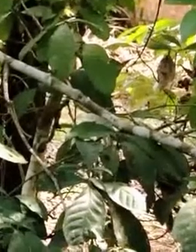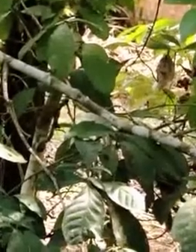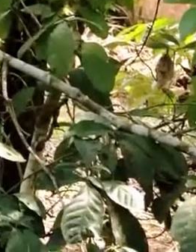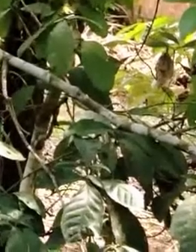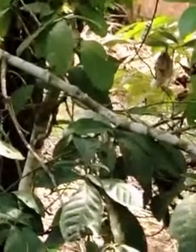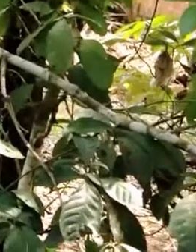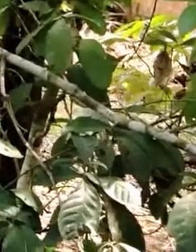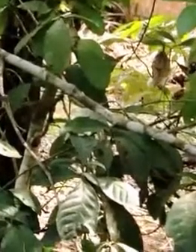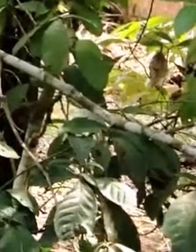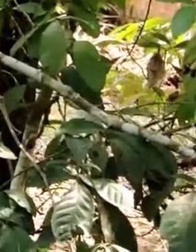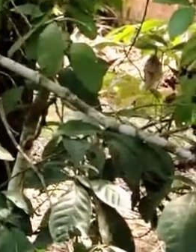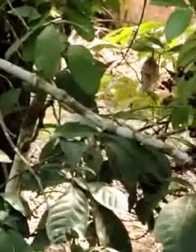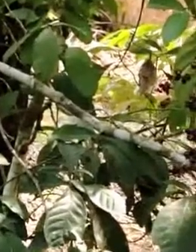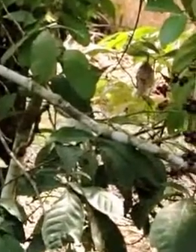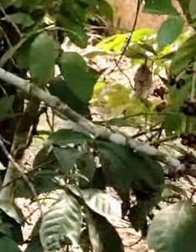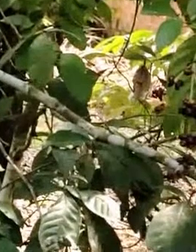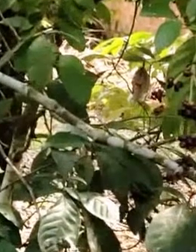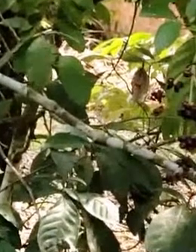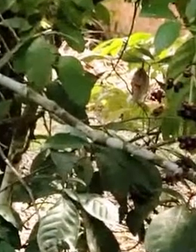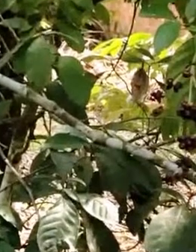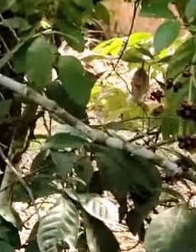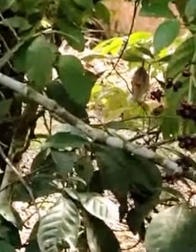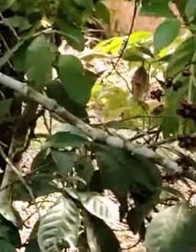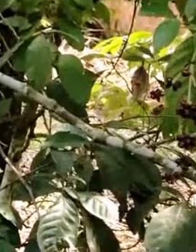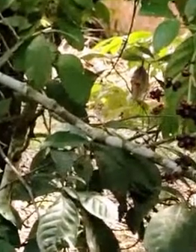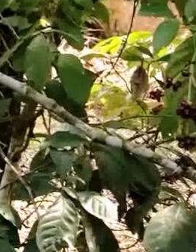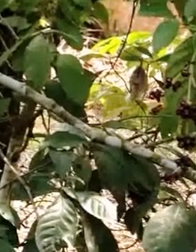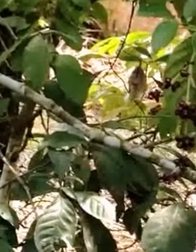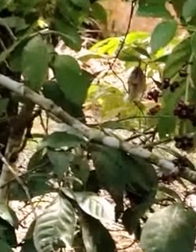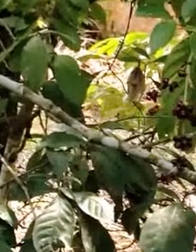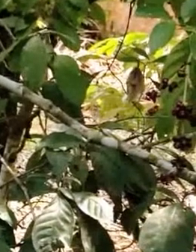determina. Porque Deus é